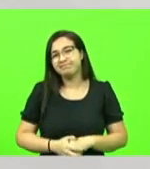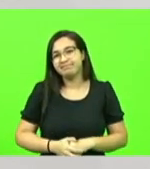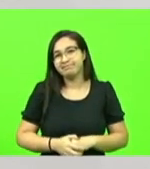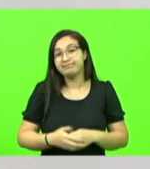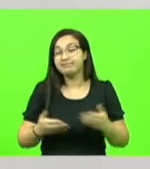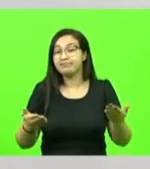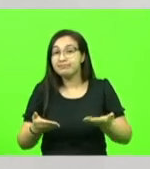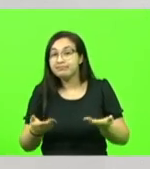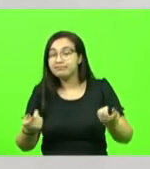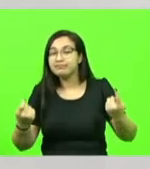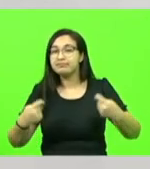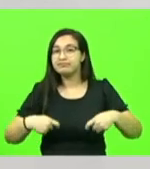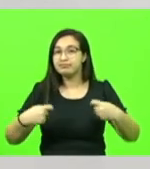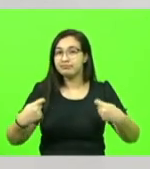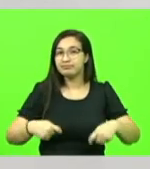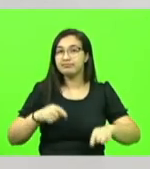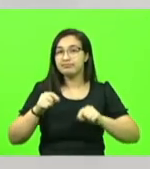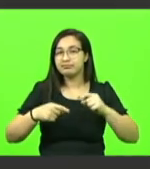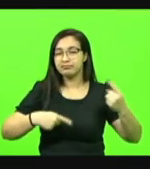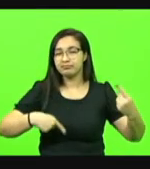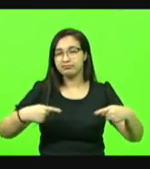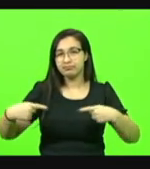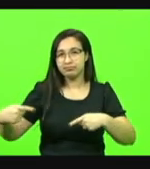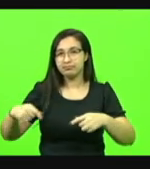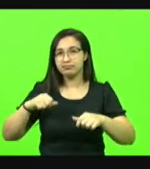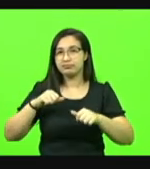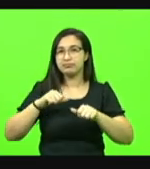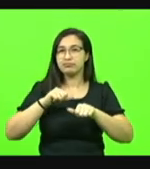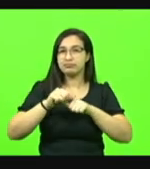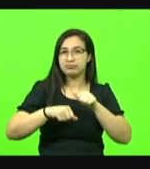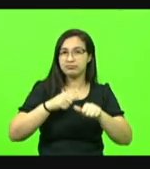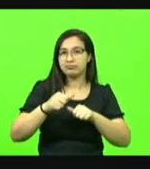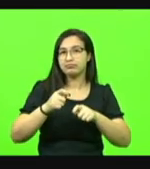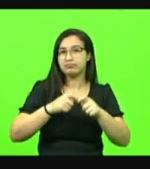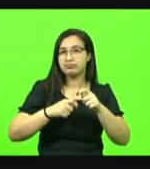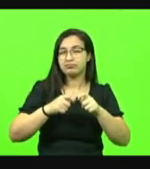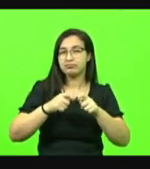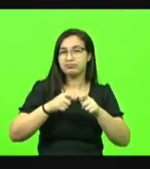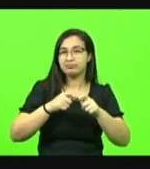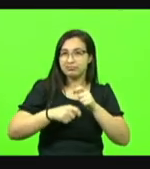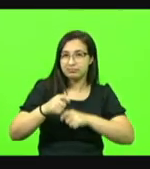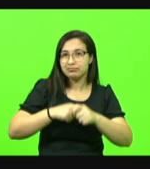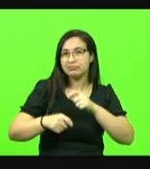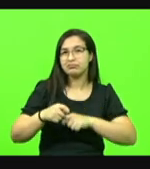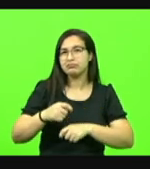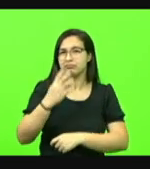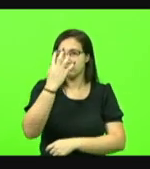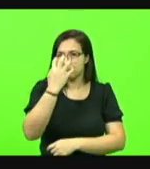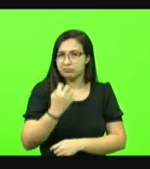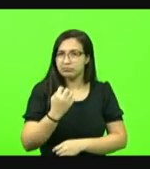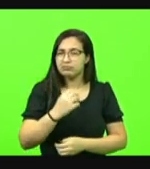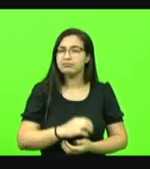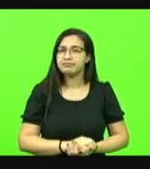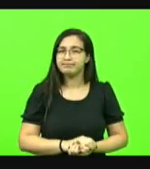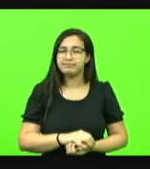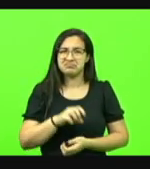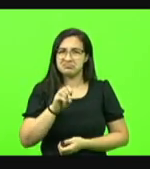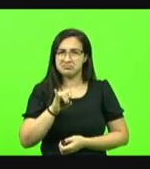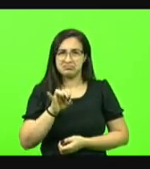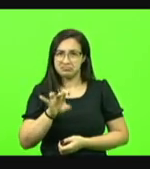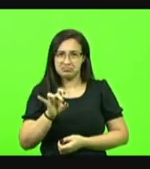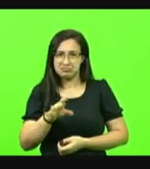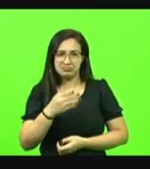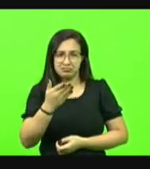agora estarmos debatendo uma reforma administrativa séria, não só aquela que está no